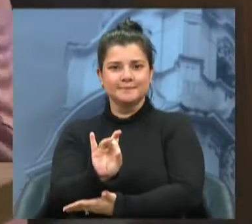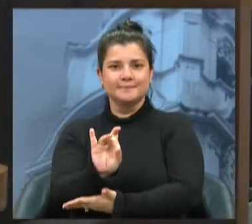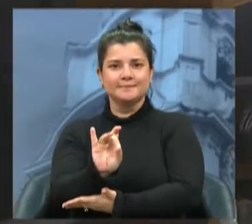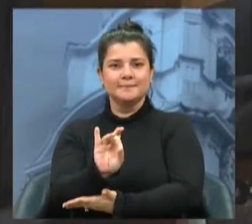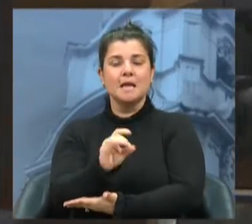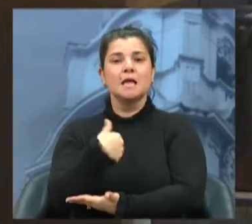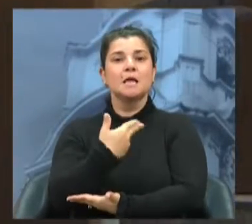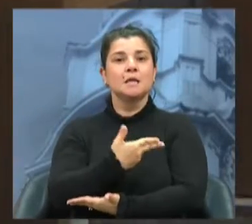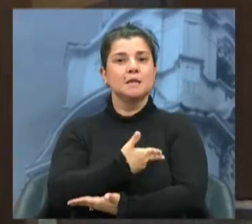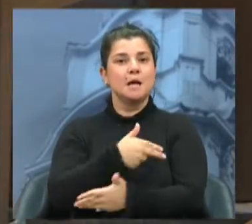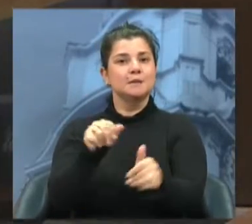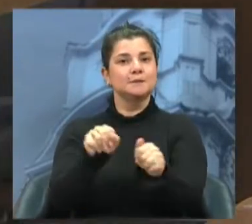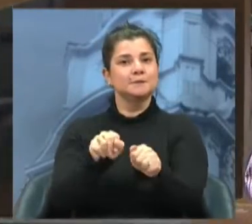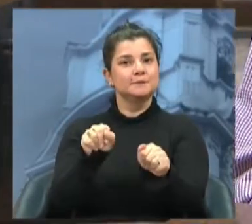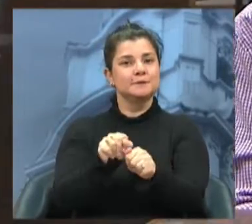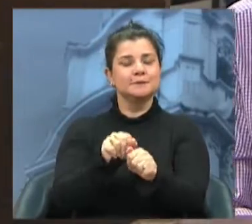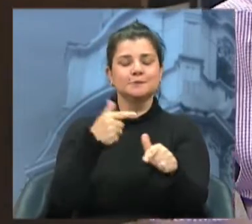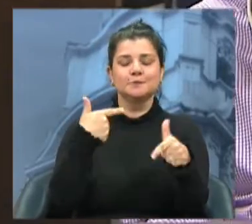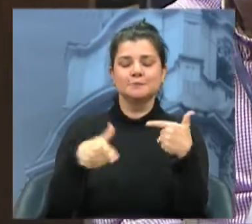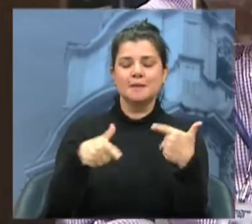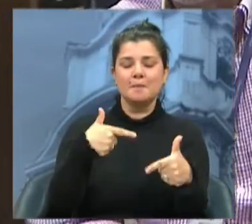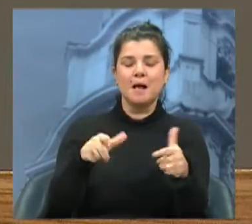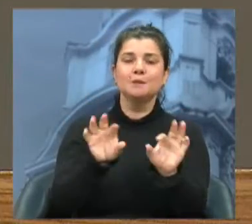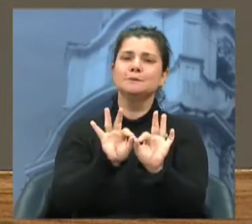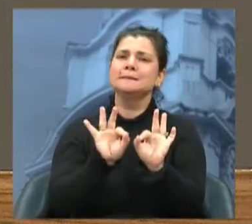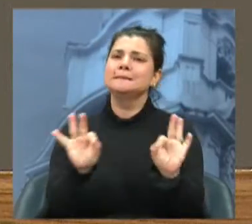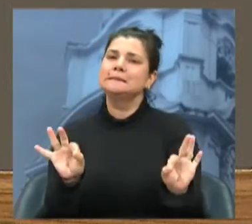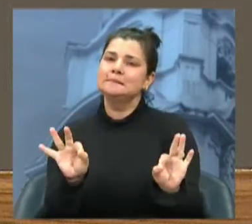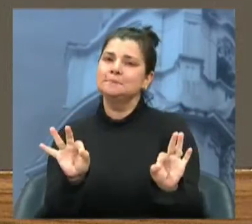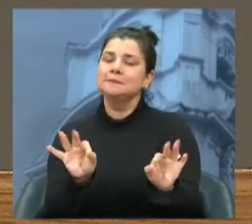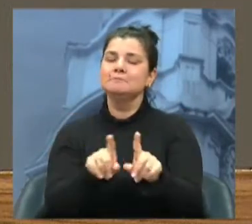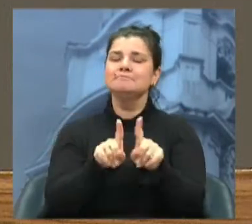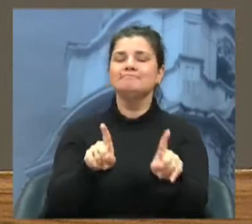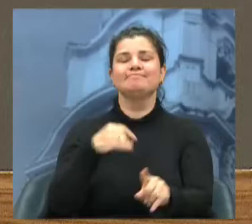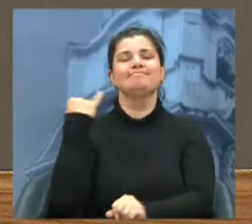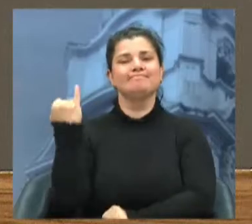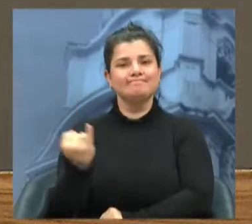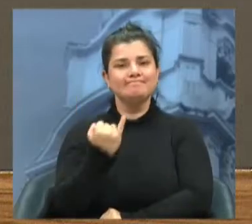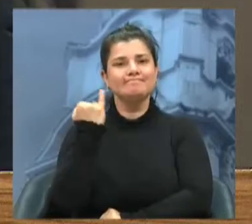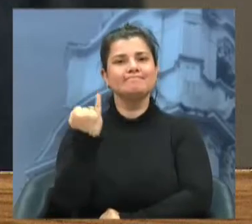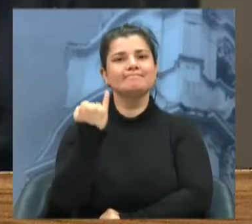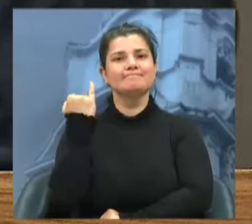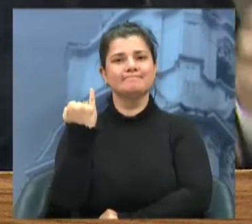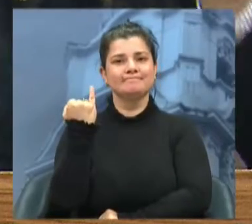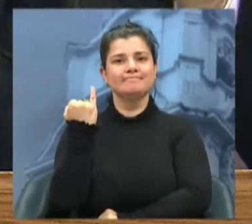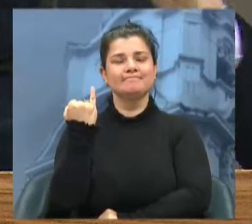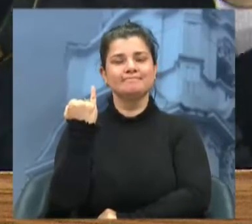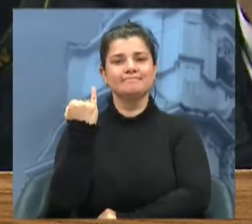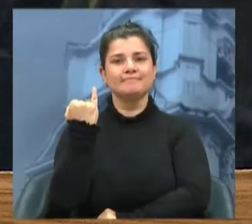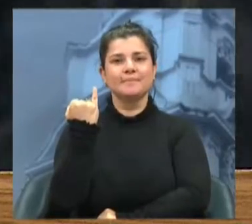Nós estamos fazendo trabalho simples durante o ano, mas eu acho que é importante,